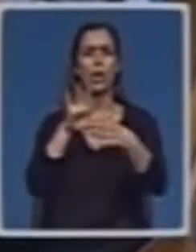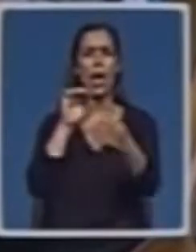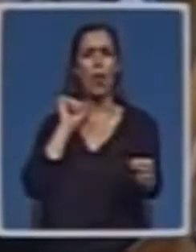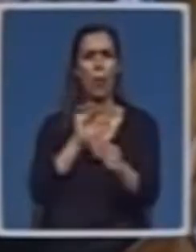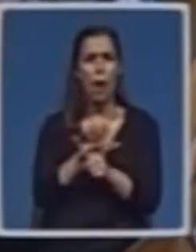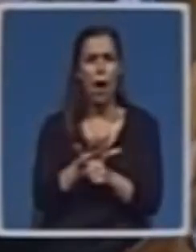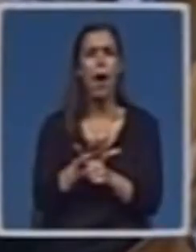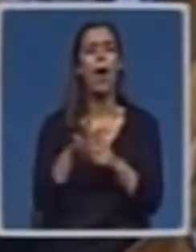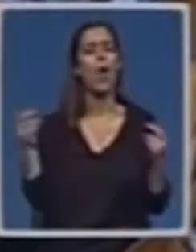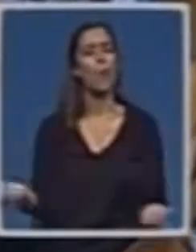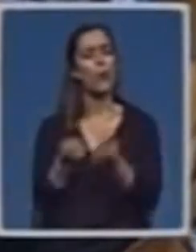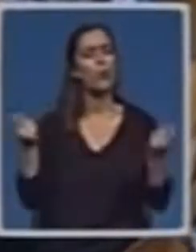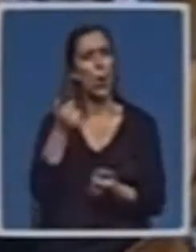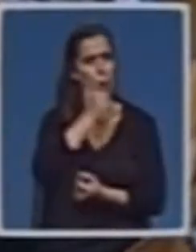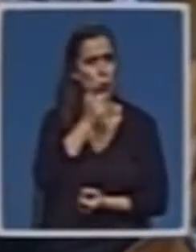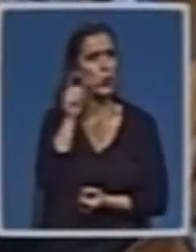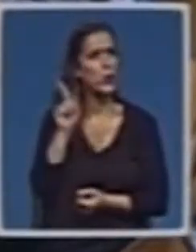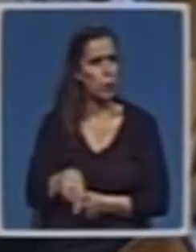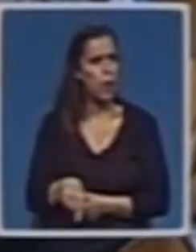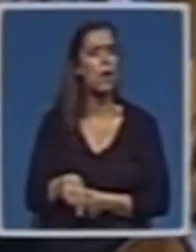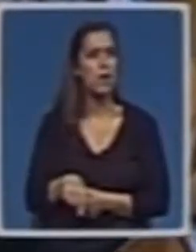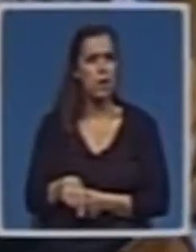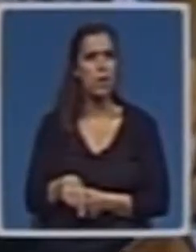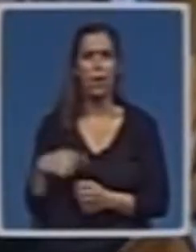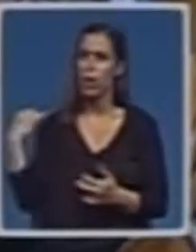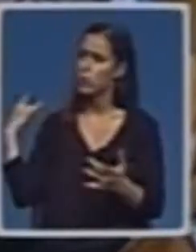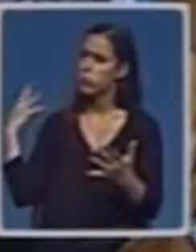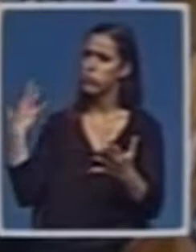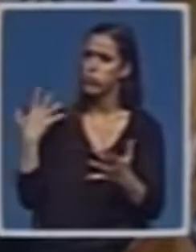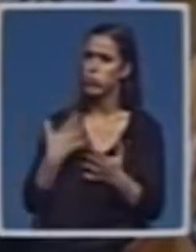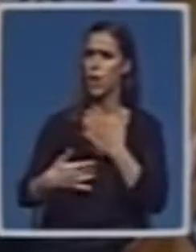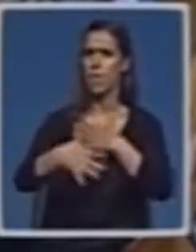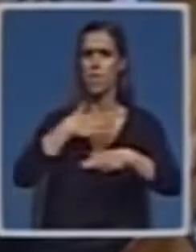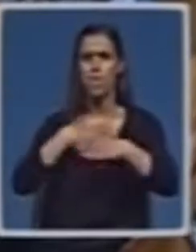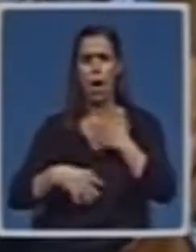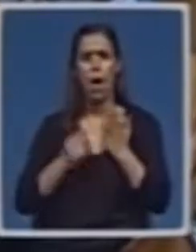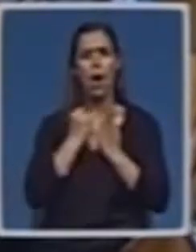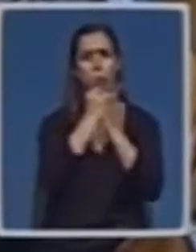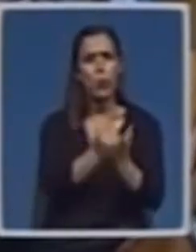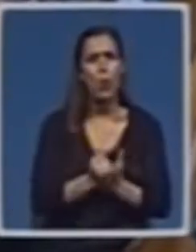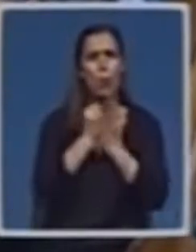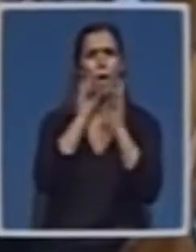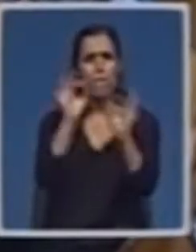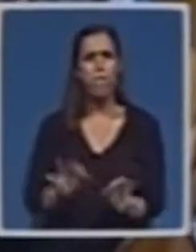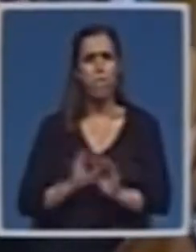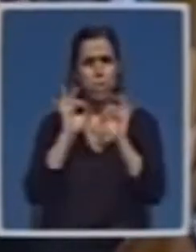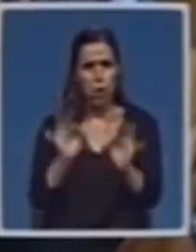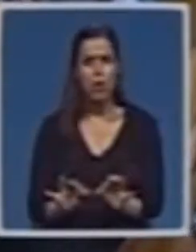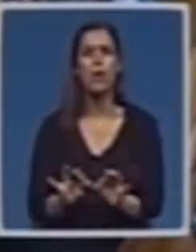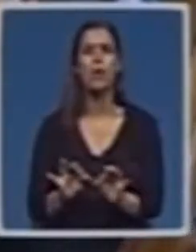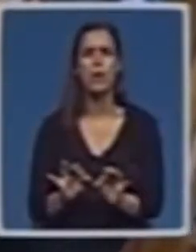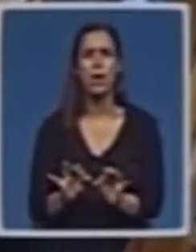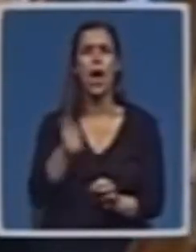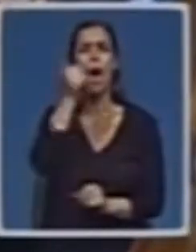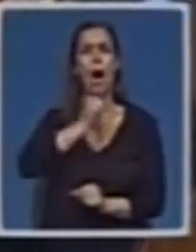empenhado na promoção dos Açores, e muito tem feito ao longo dos anos, muito contribui para que